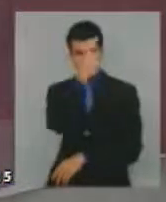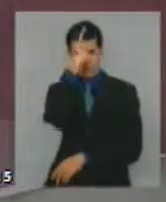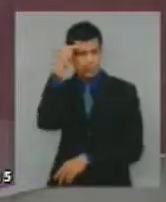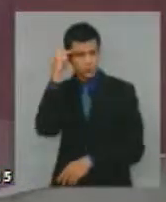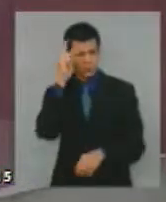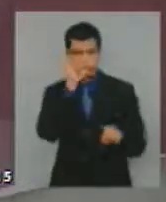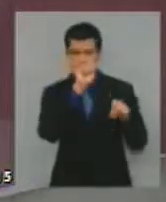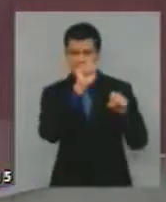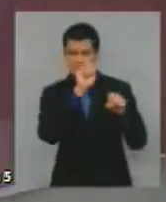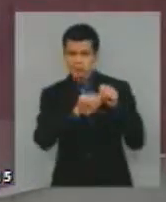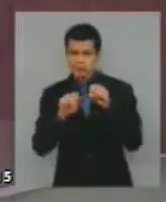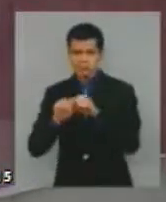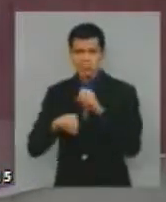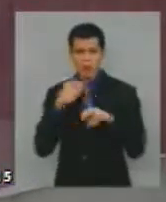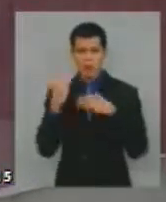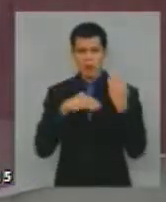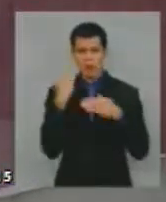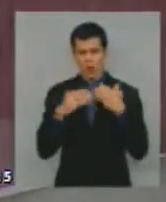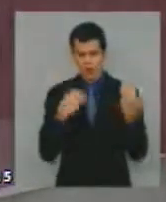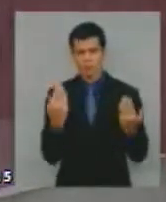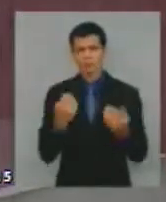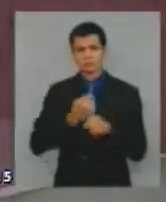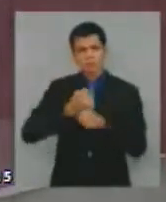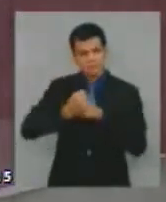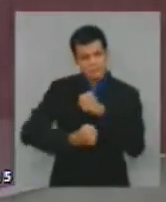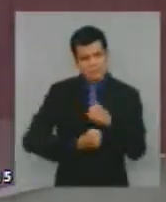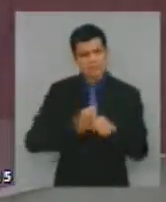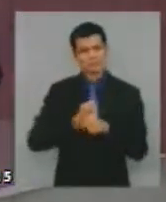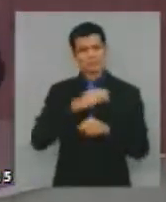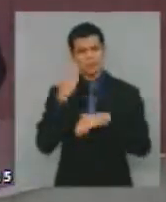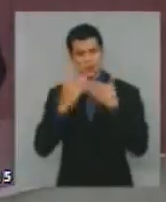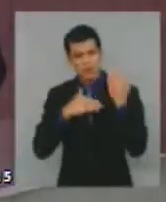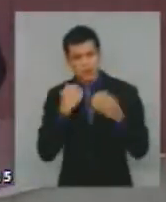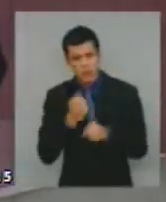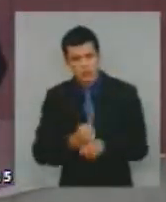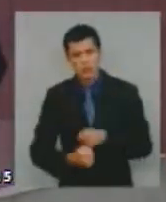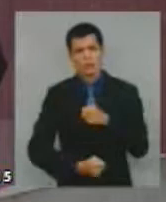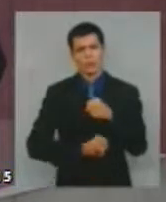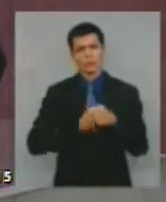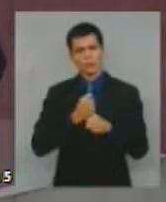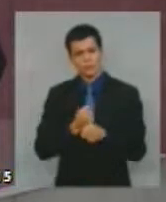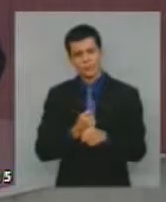que nos coloca na 16ª posição